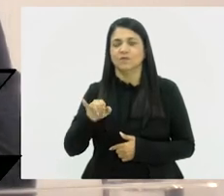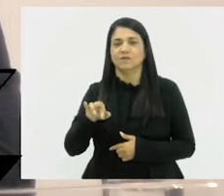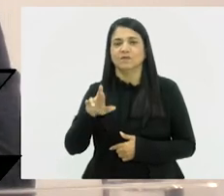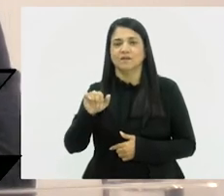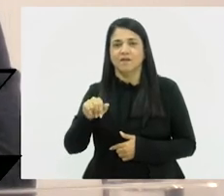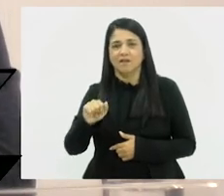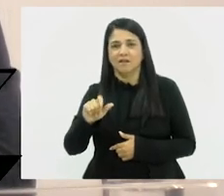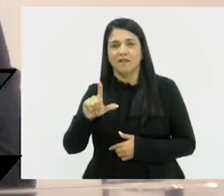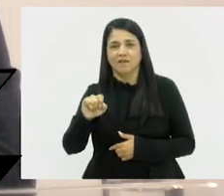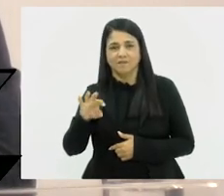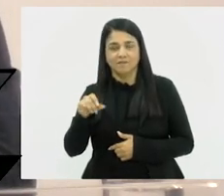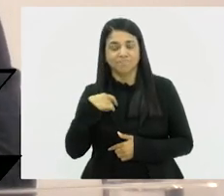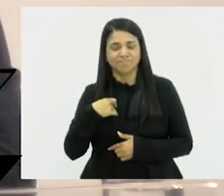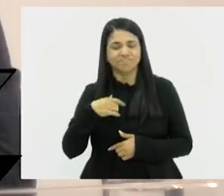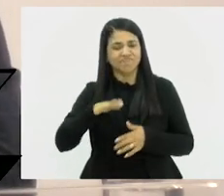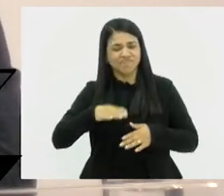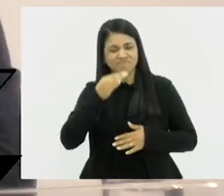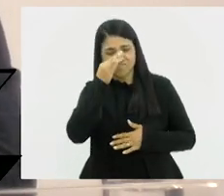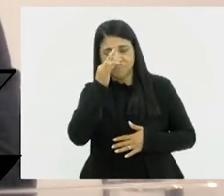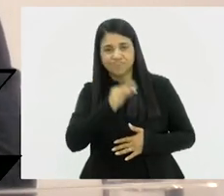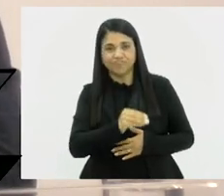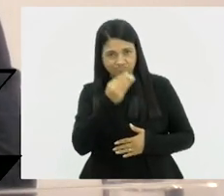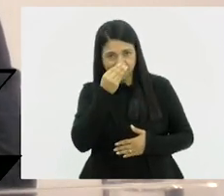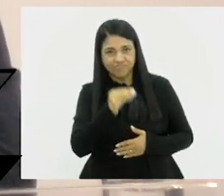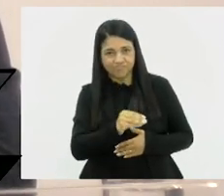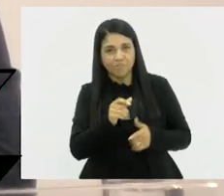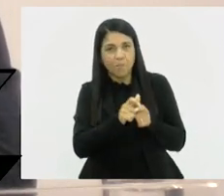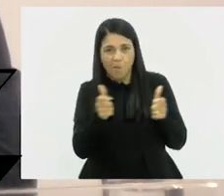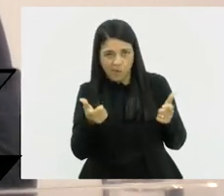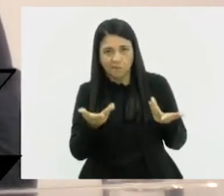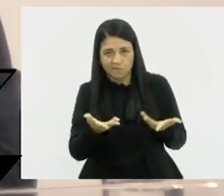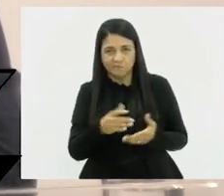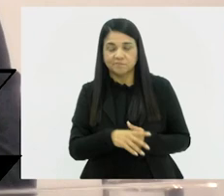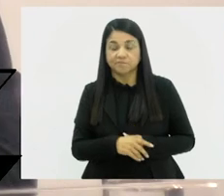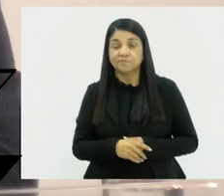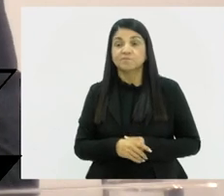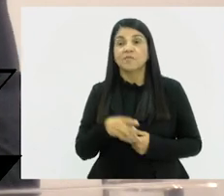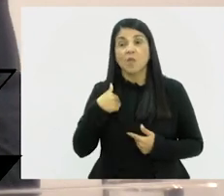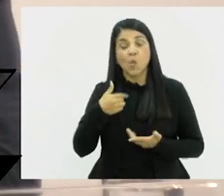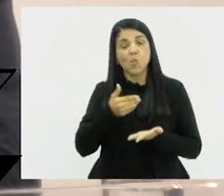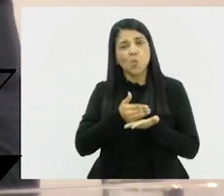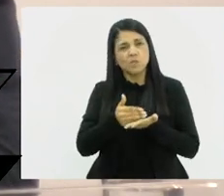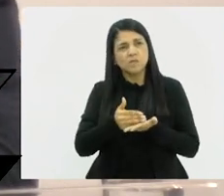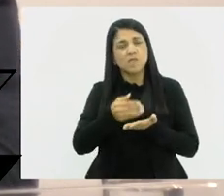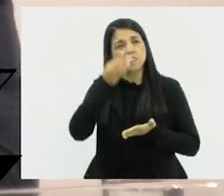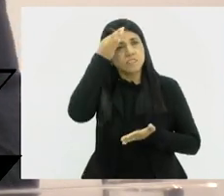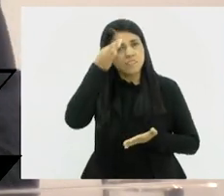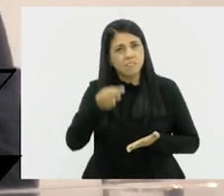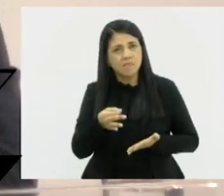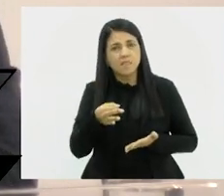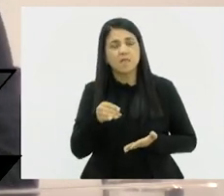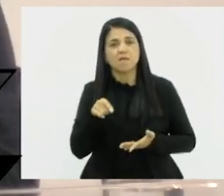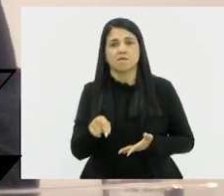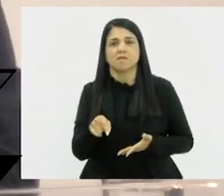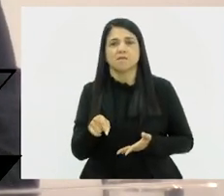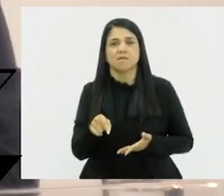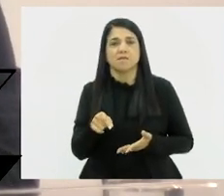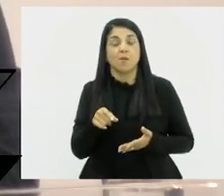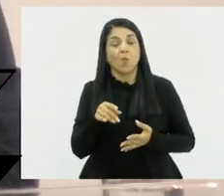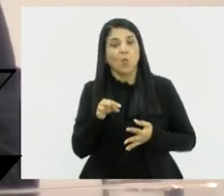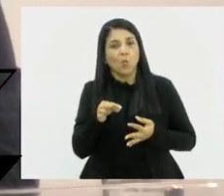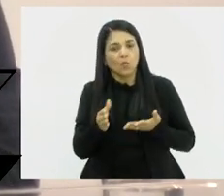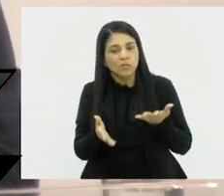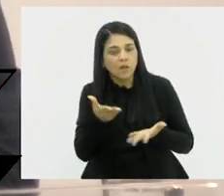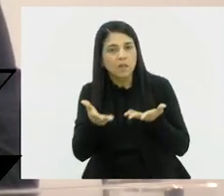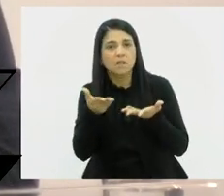né? E dizer, senhor presidente, que eu comecei a entender melhor essa questão do tratamento